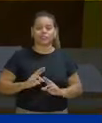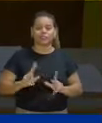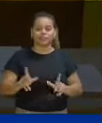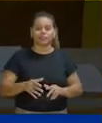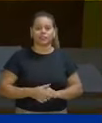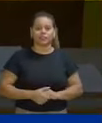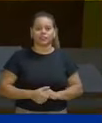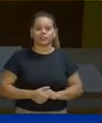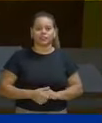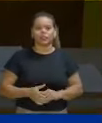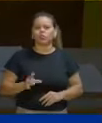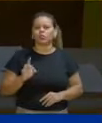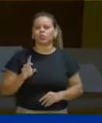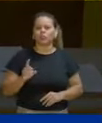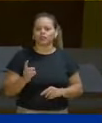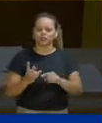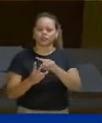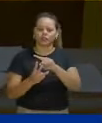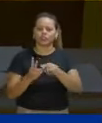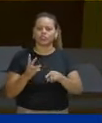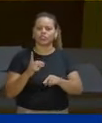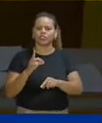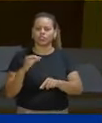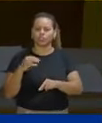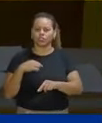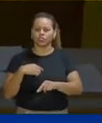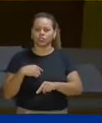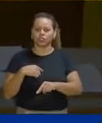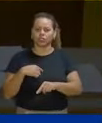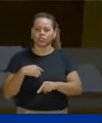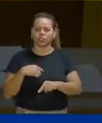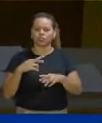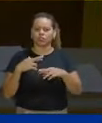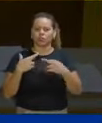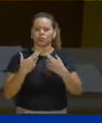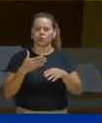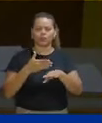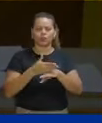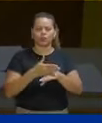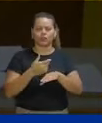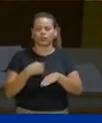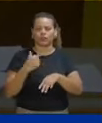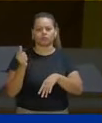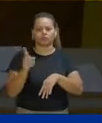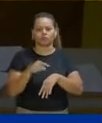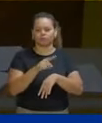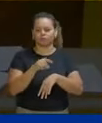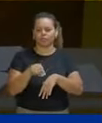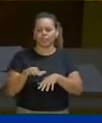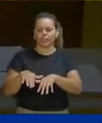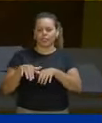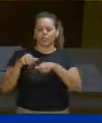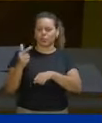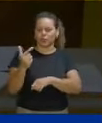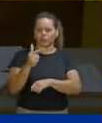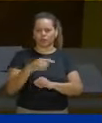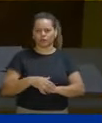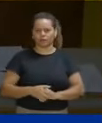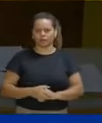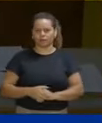eu citei, como eu estarei fora, e aí eu não marquei audiência para essas datas. Então eu estou submetendo